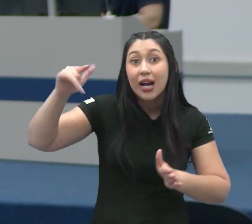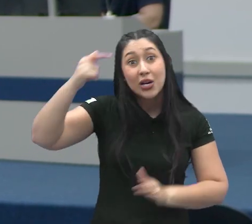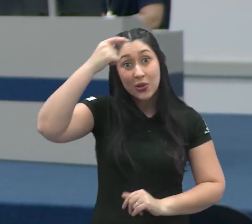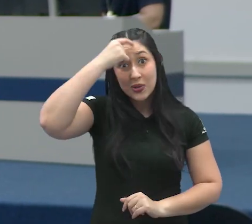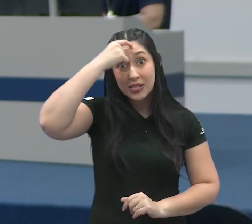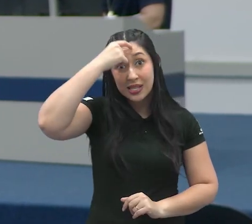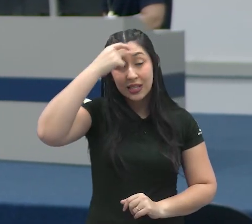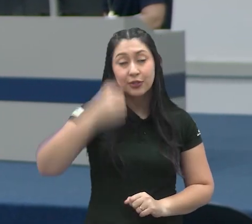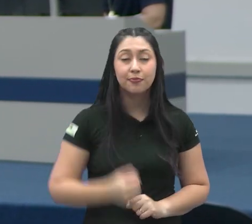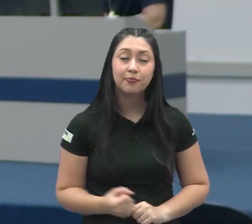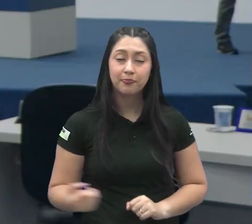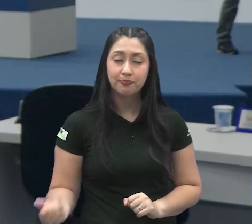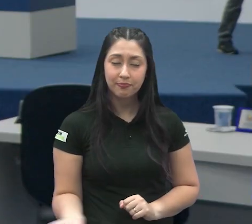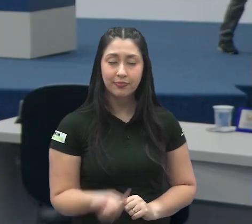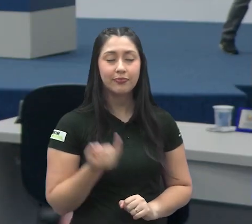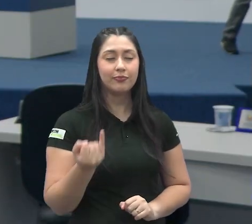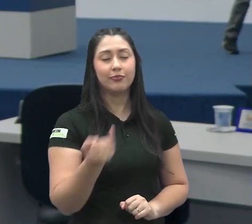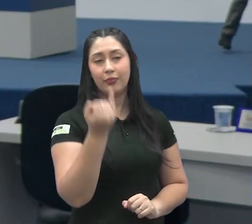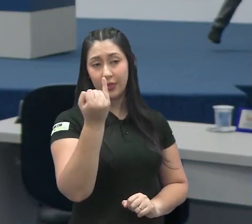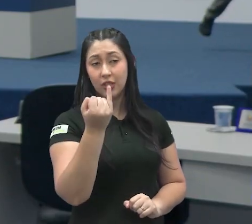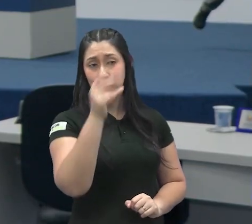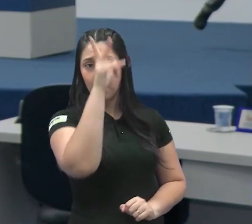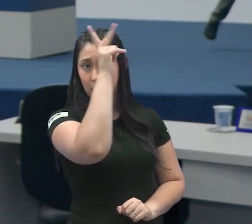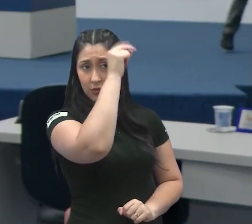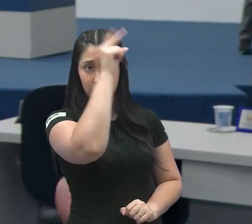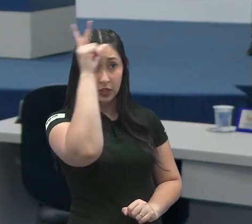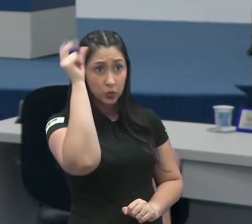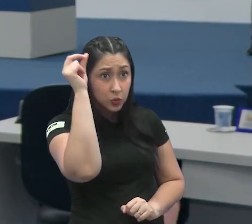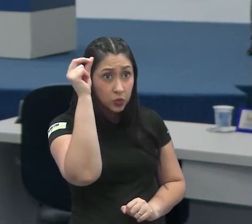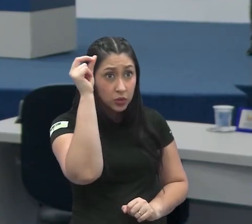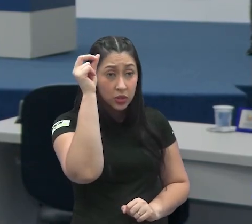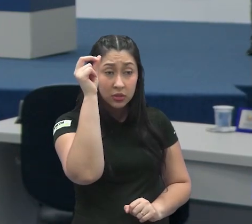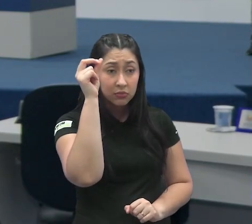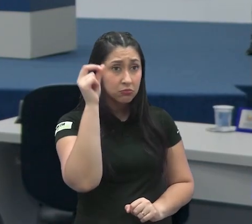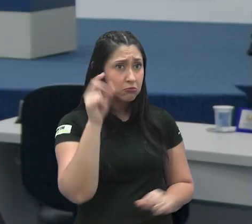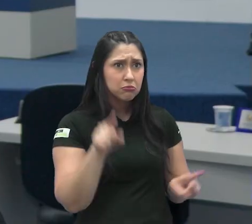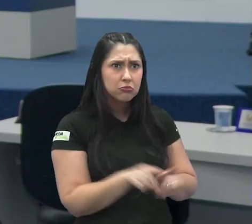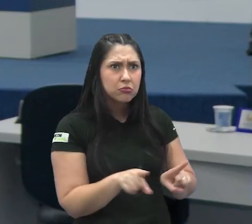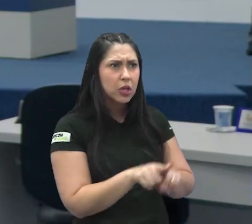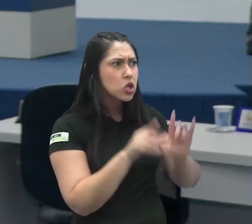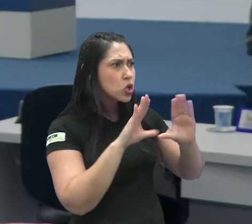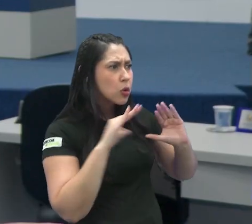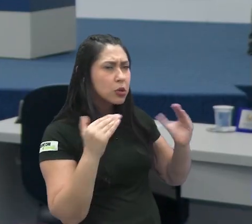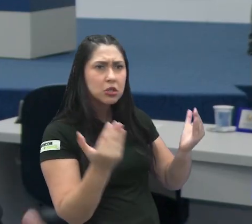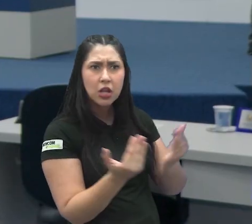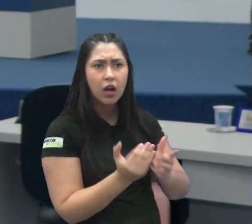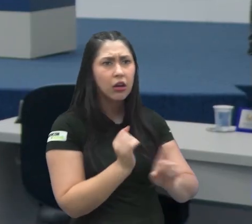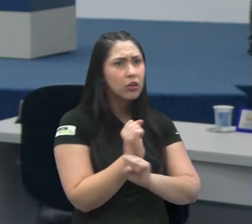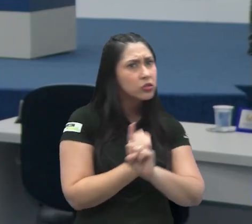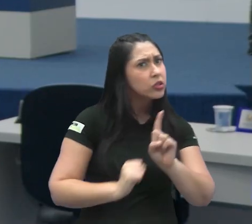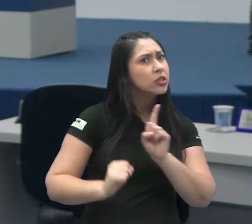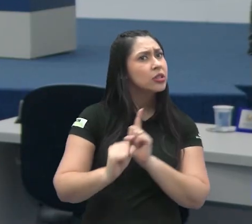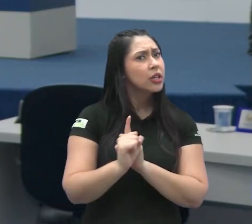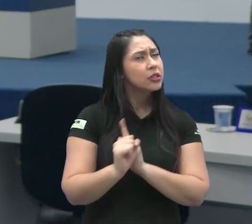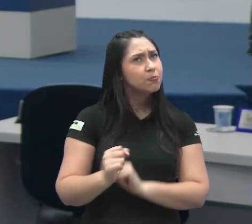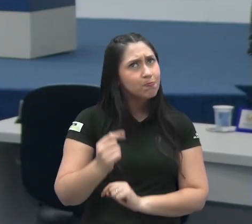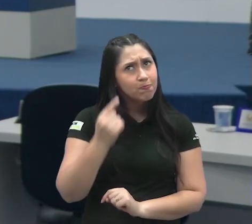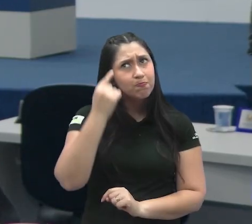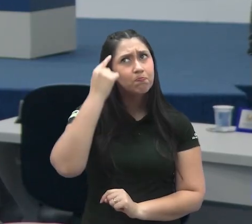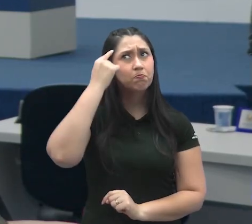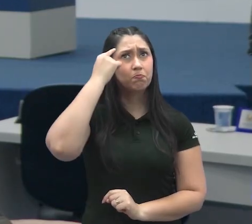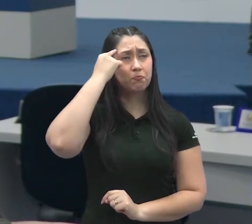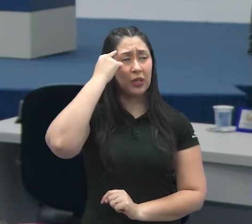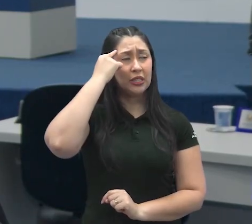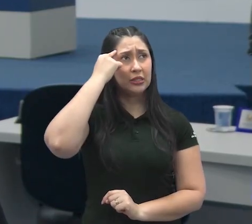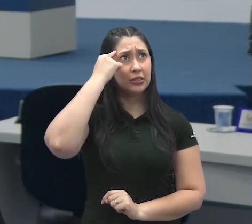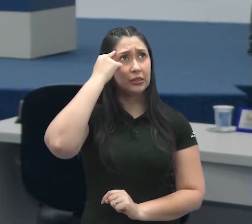formar adultos conscientes. É importante que a Prefeitura, Câmara Municipal e comunidade, a sociedade civil, comece